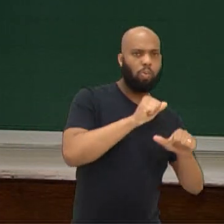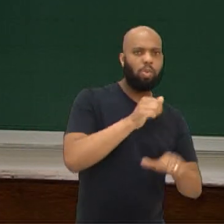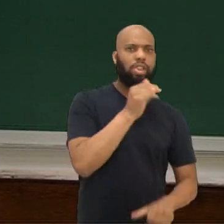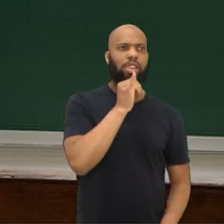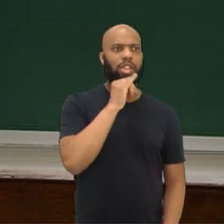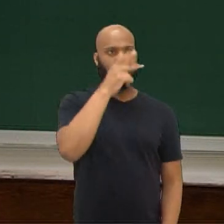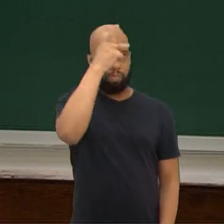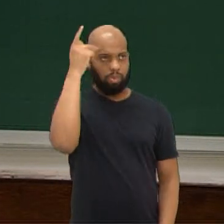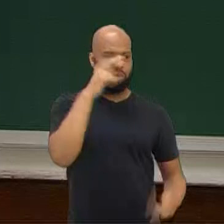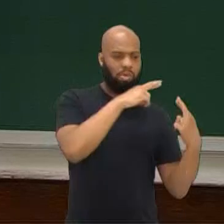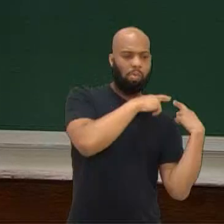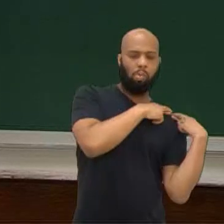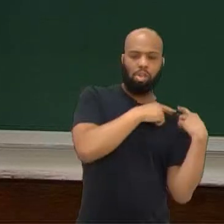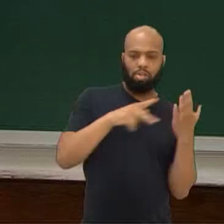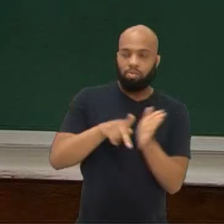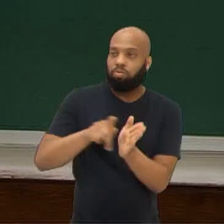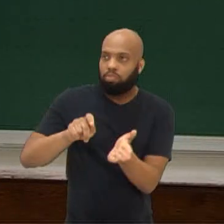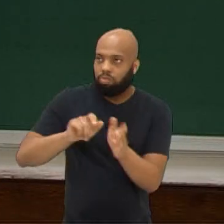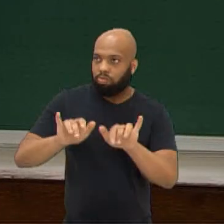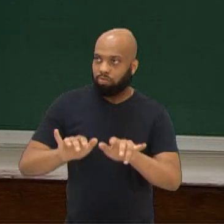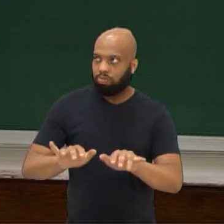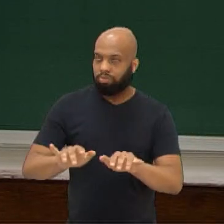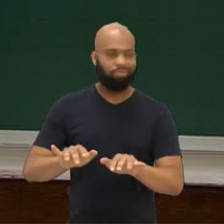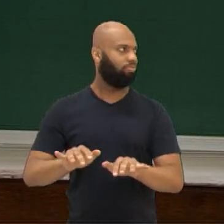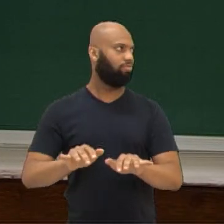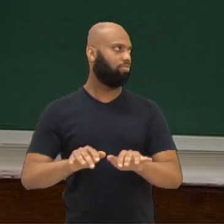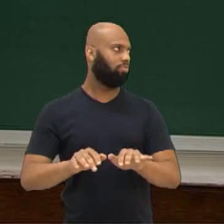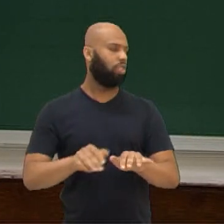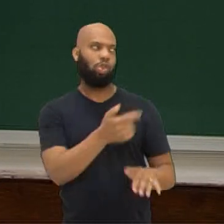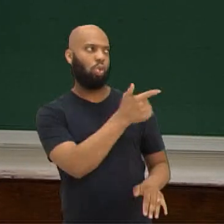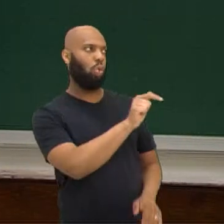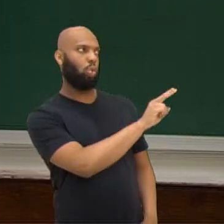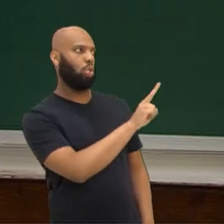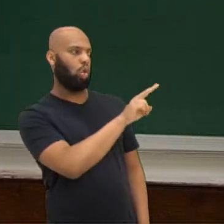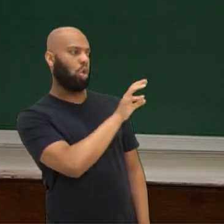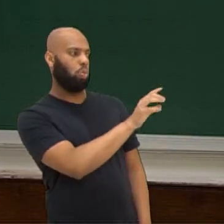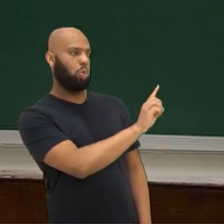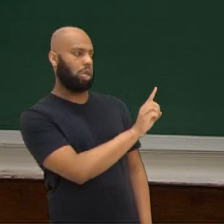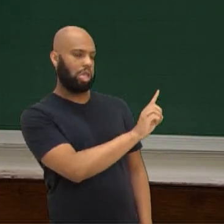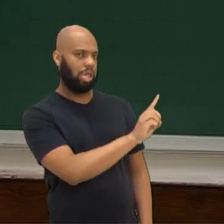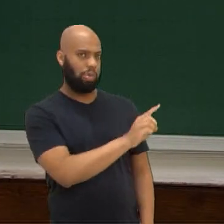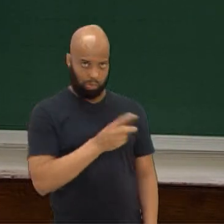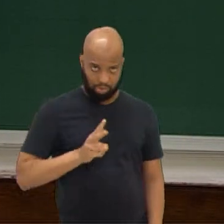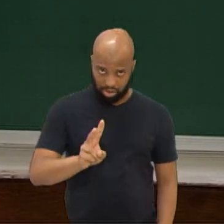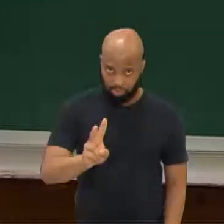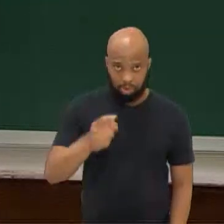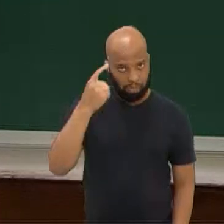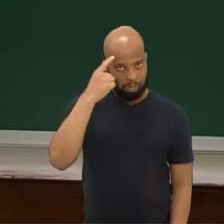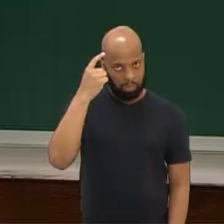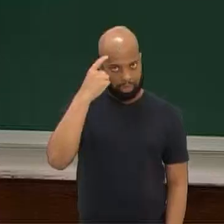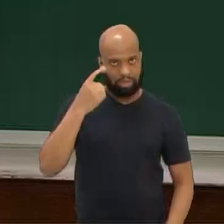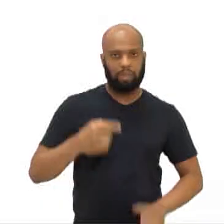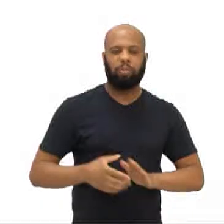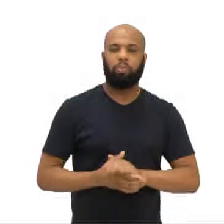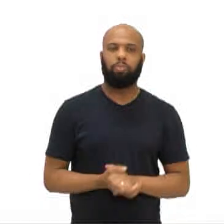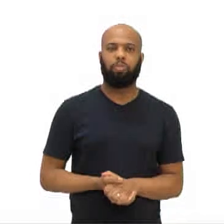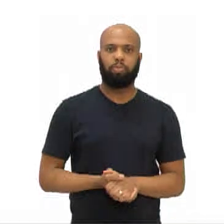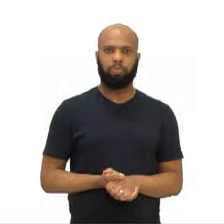pessoa é responsável num registro, ela sugira, interfira na decisão dos nomes? Pense um pouquinho aí.